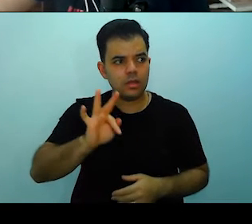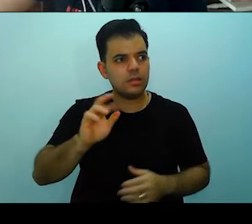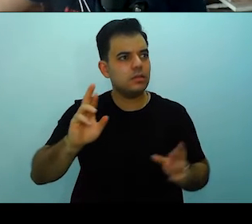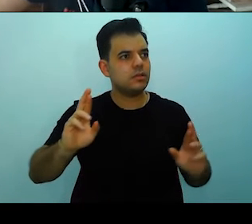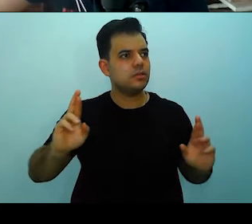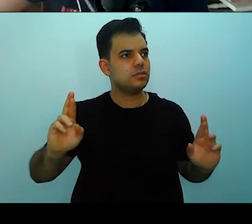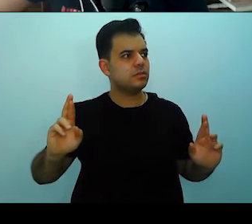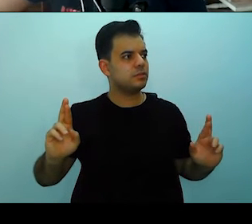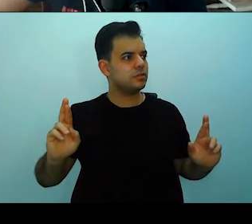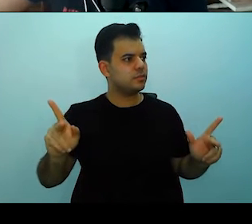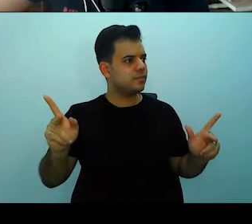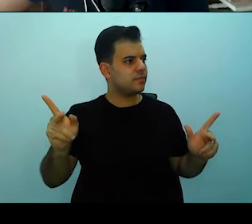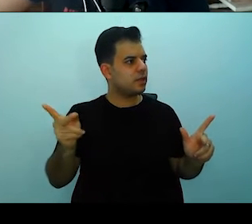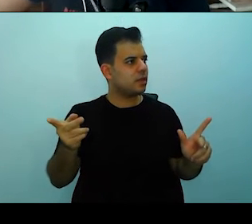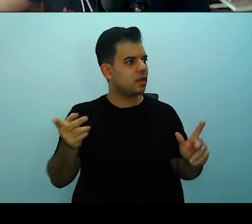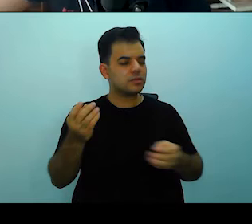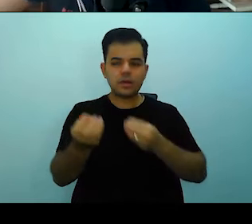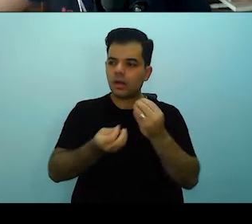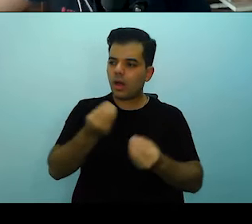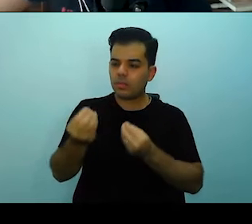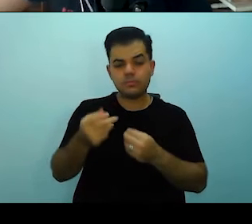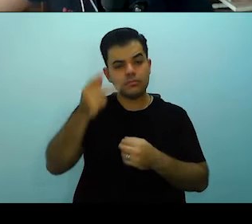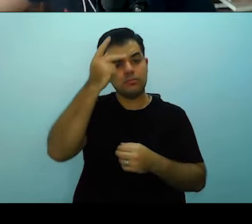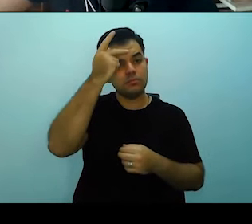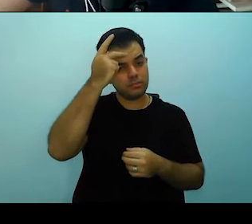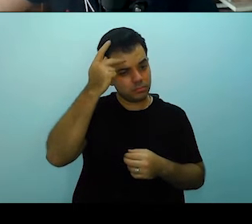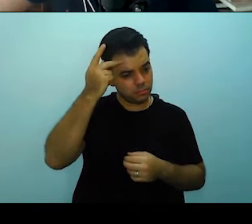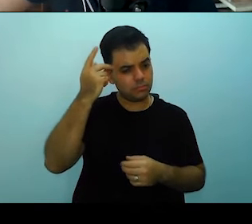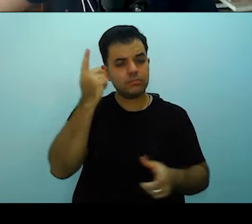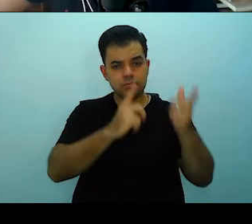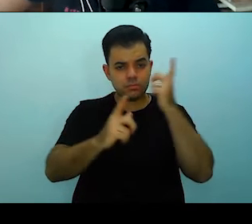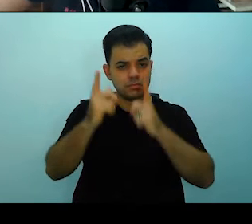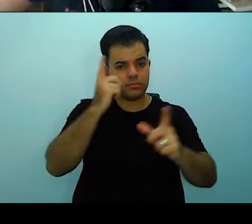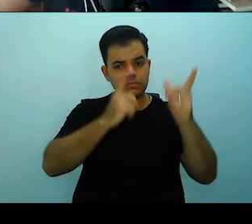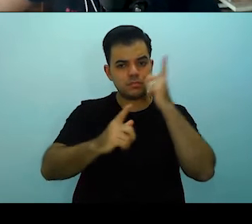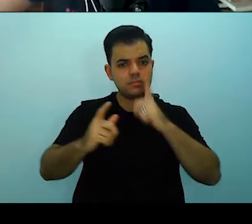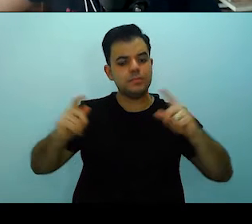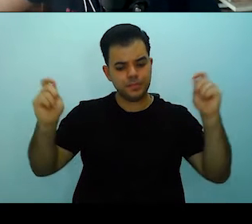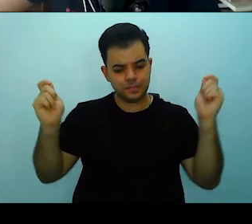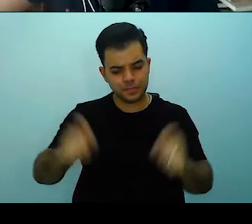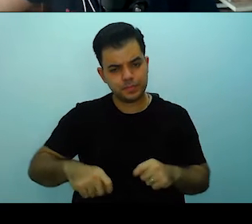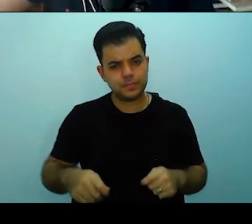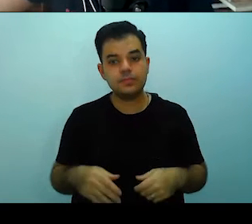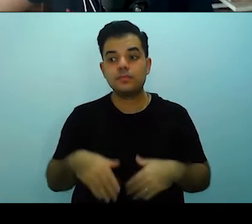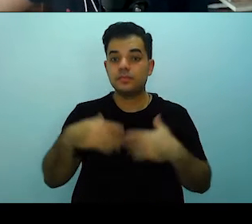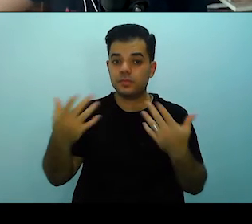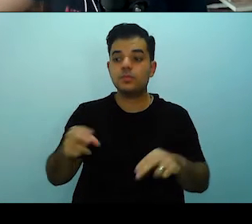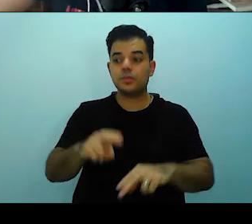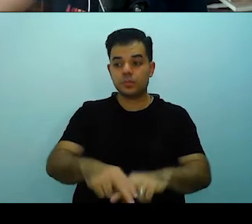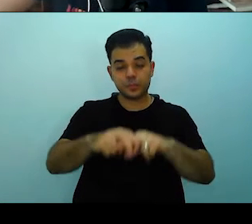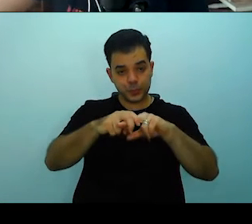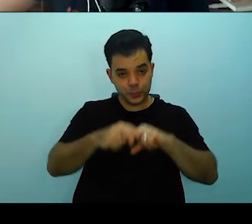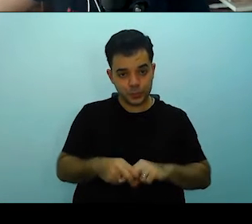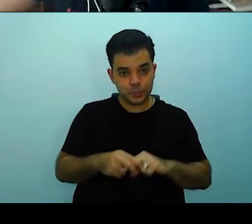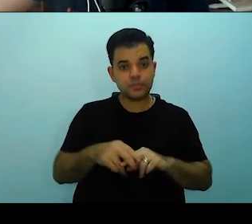são os bootcamps. Então as pessoas chegam. Existe essa defasagem, então, em razão dessa defasagem, a